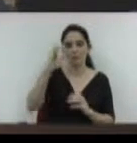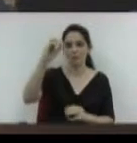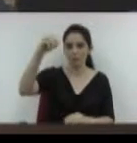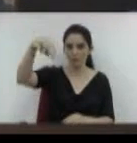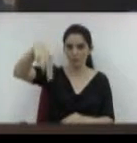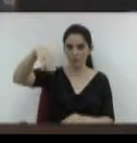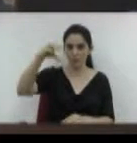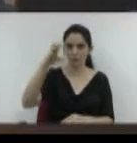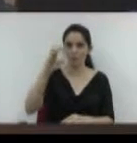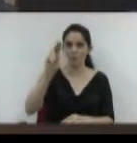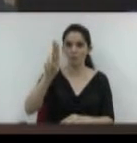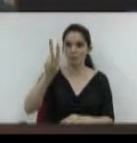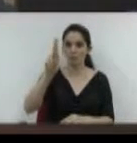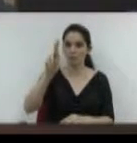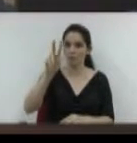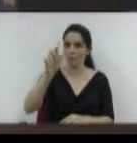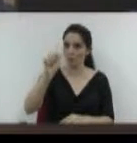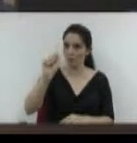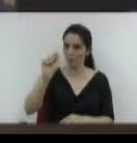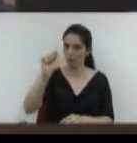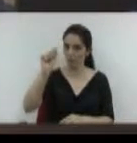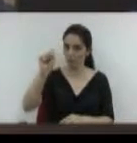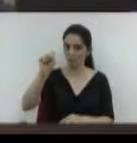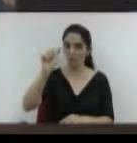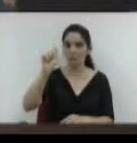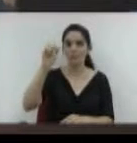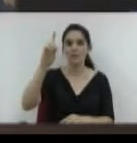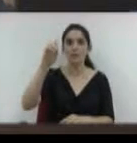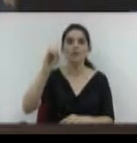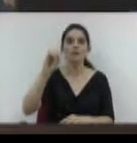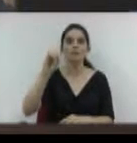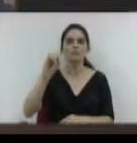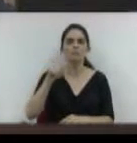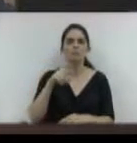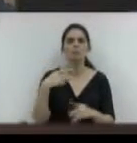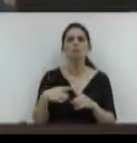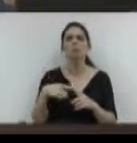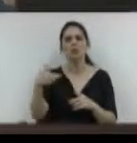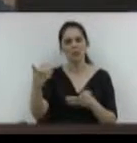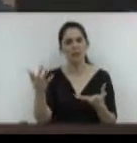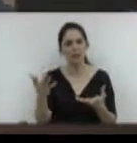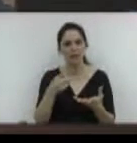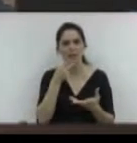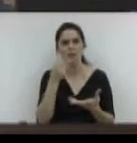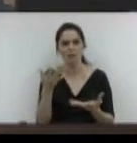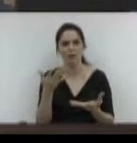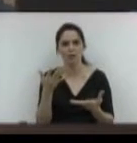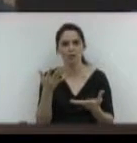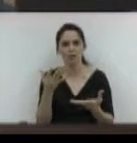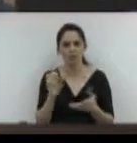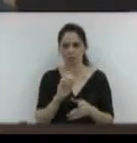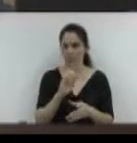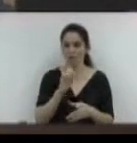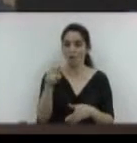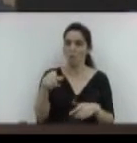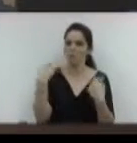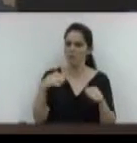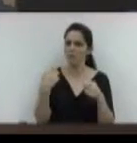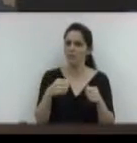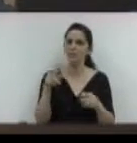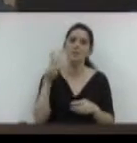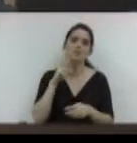no ar, espera aí, ele tem que ir de segunda a sexta. Qual é o horário? O que